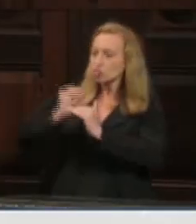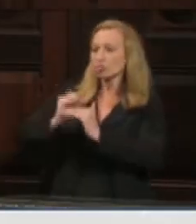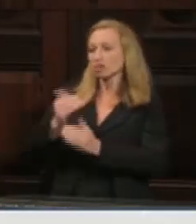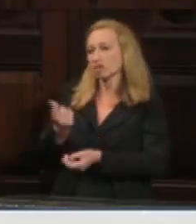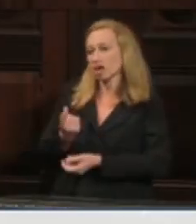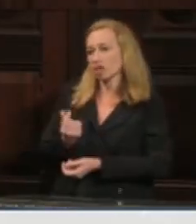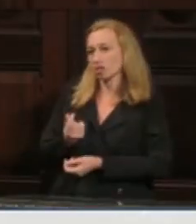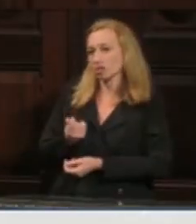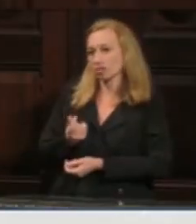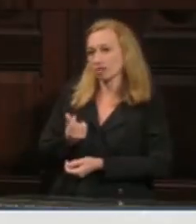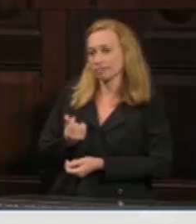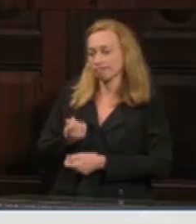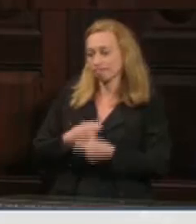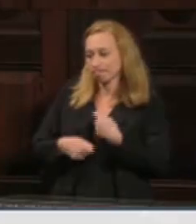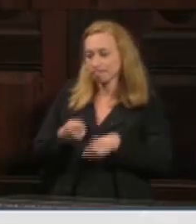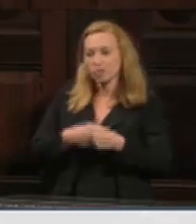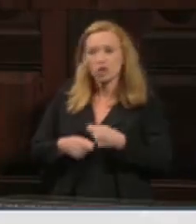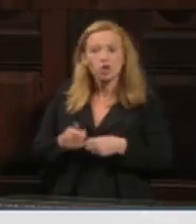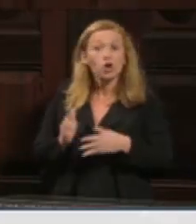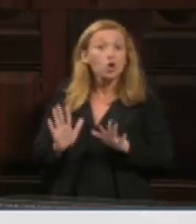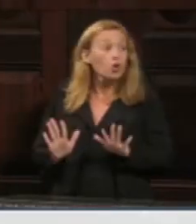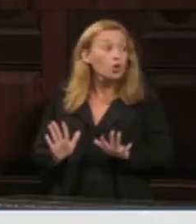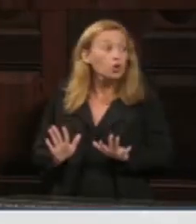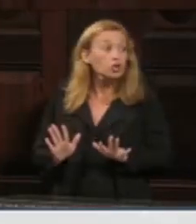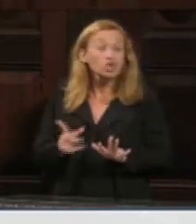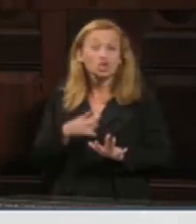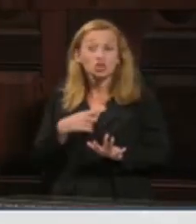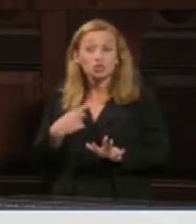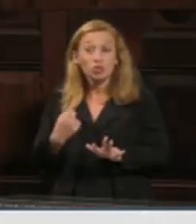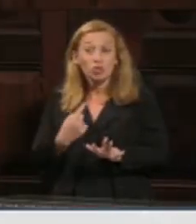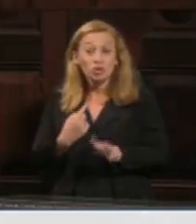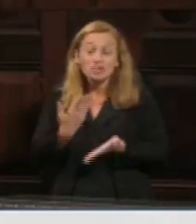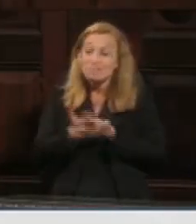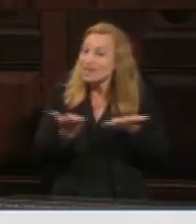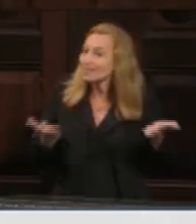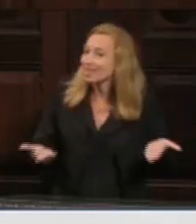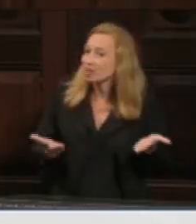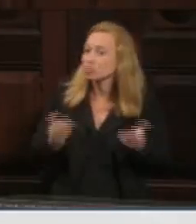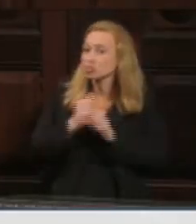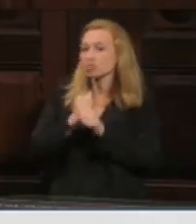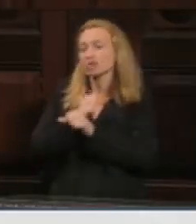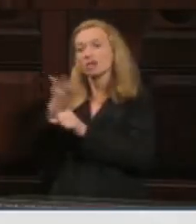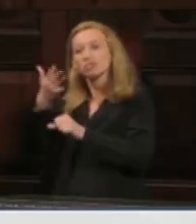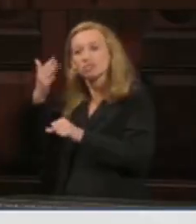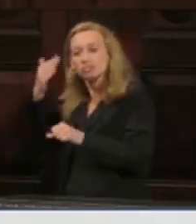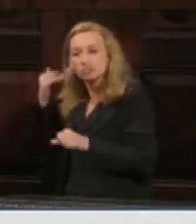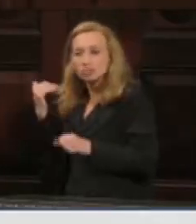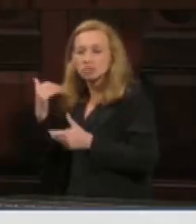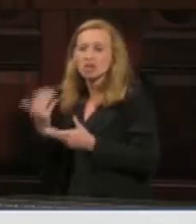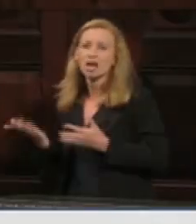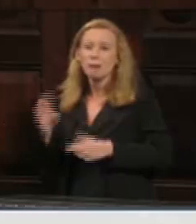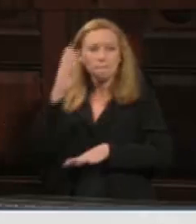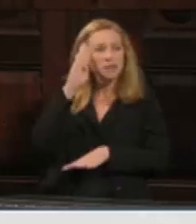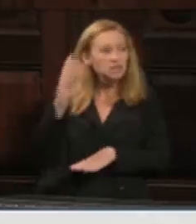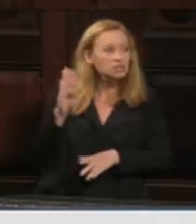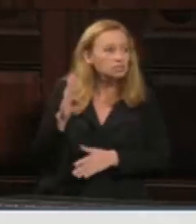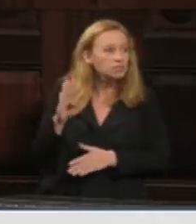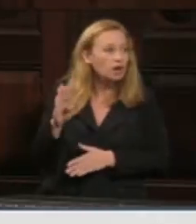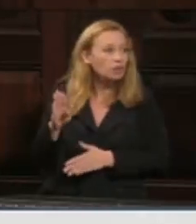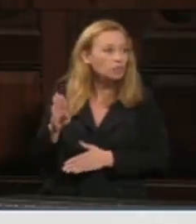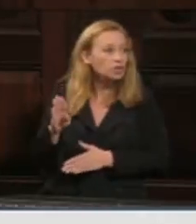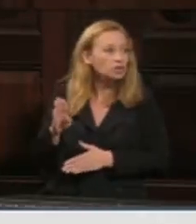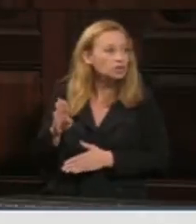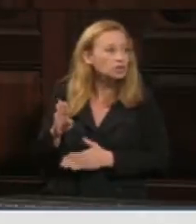econômica, coisa que a gente, infelizmente, perdeu nos últimos anos, principalmente pelo